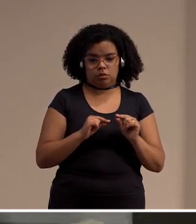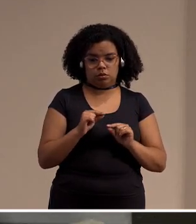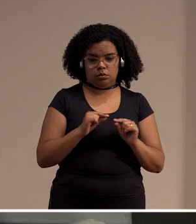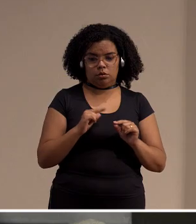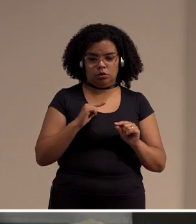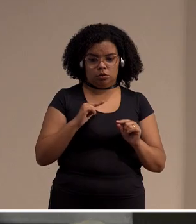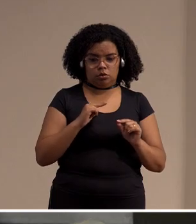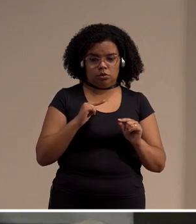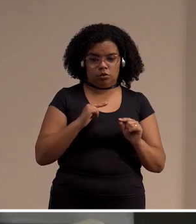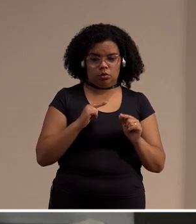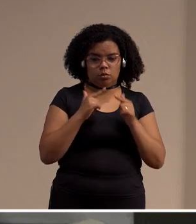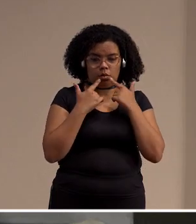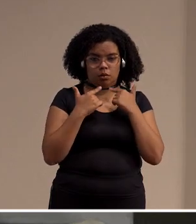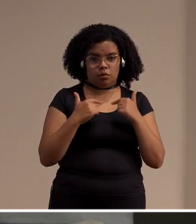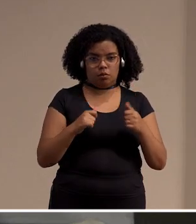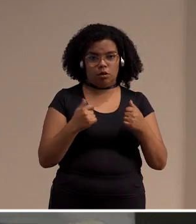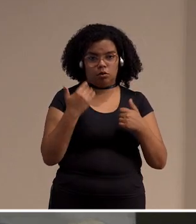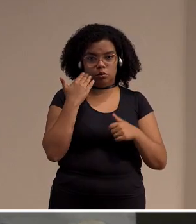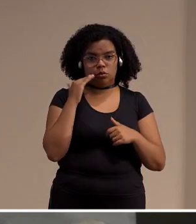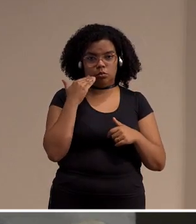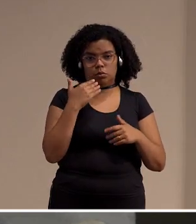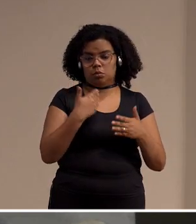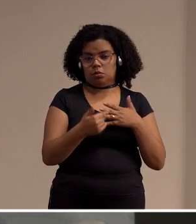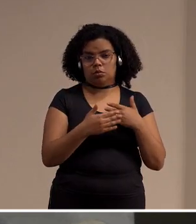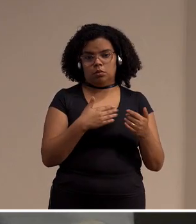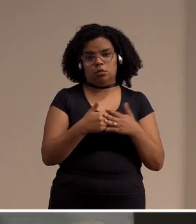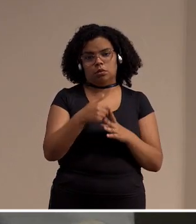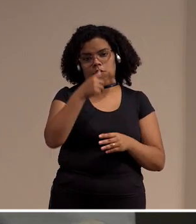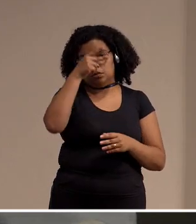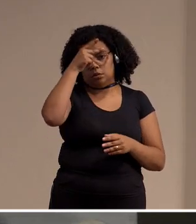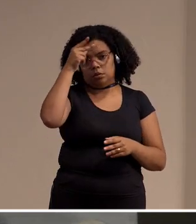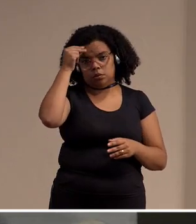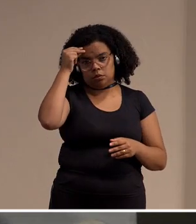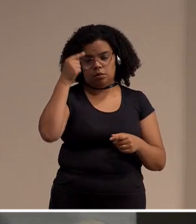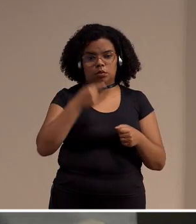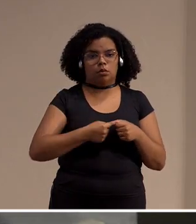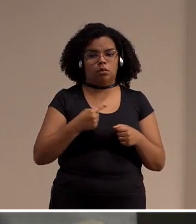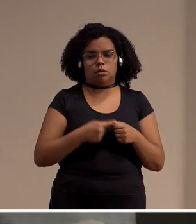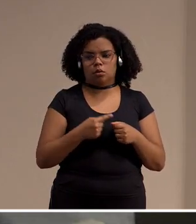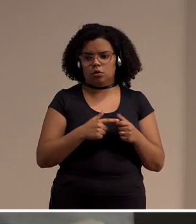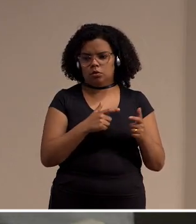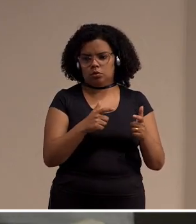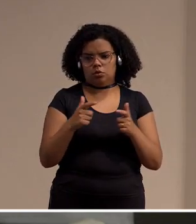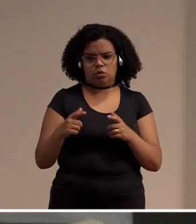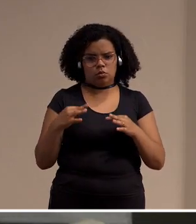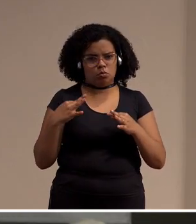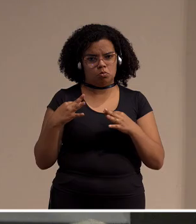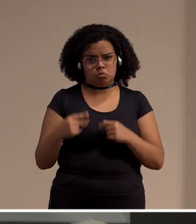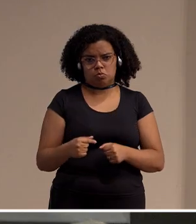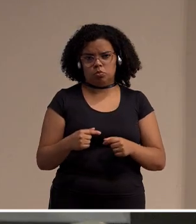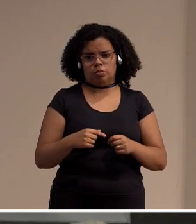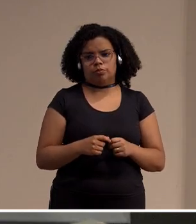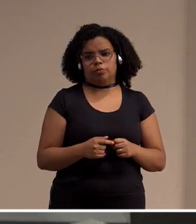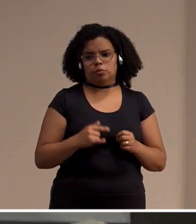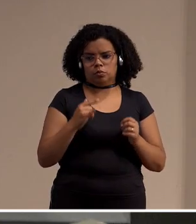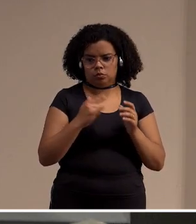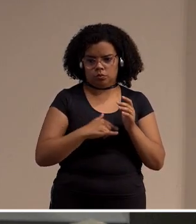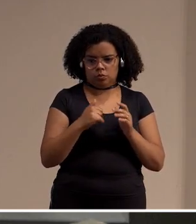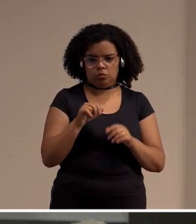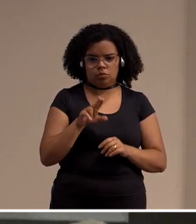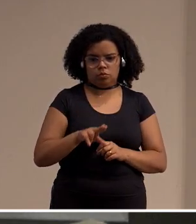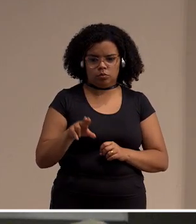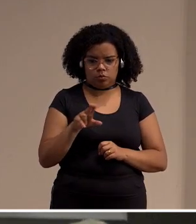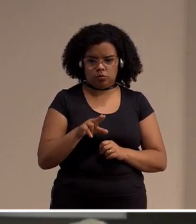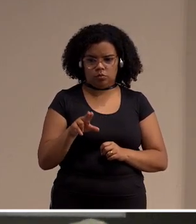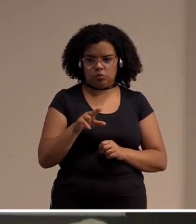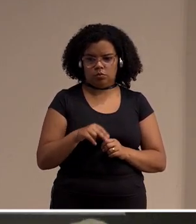uma linguagem compreensível para qualquer prefeito do interior de qualquer canto, porque justamente são os documentos que serão usados, serão